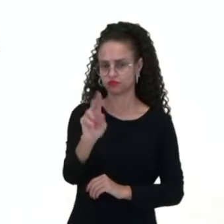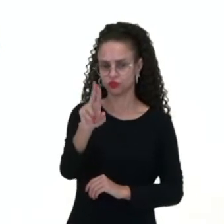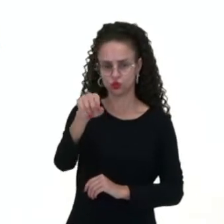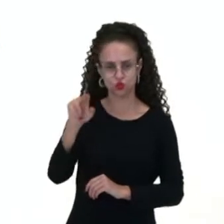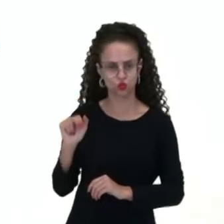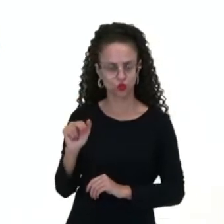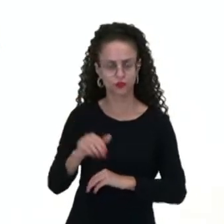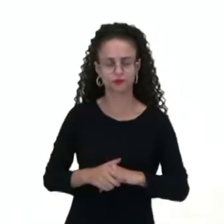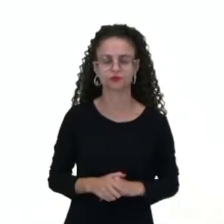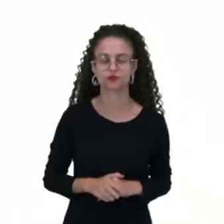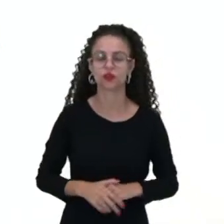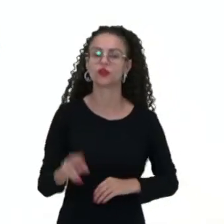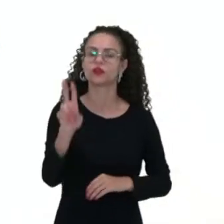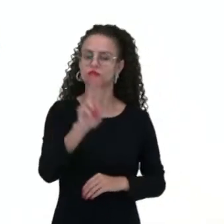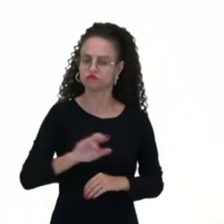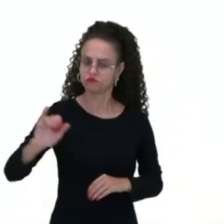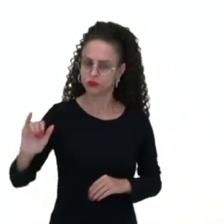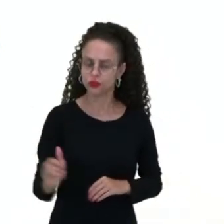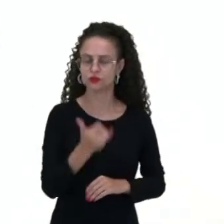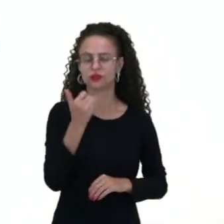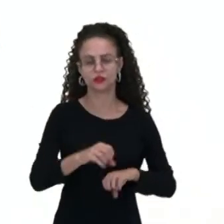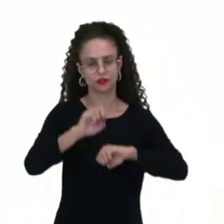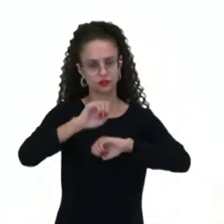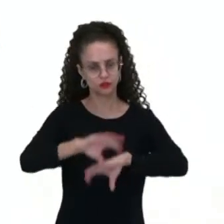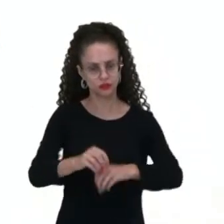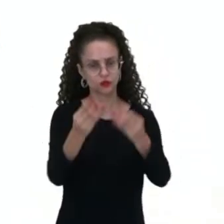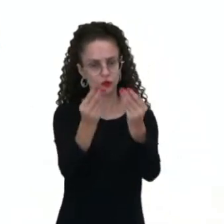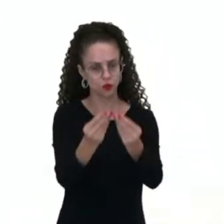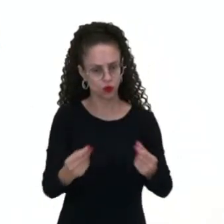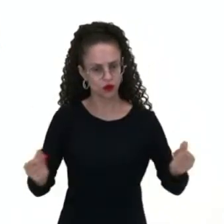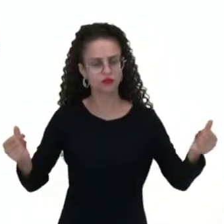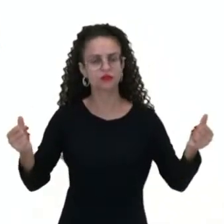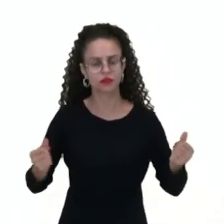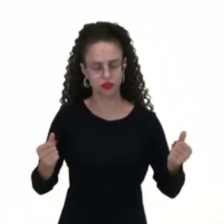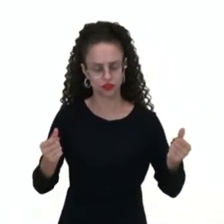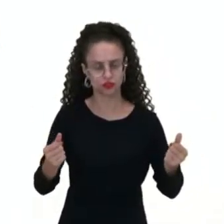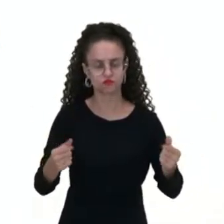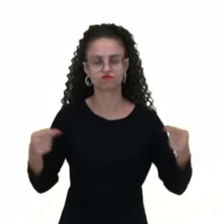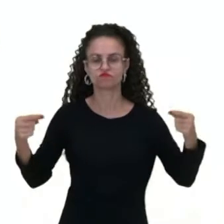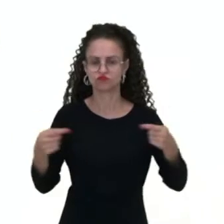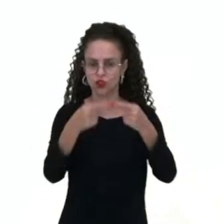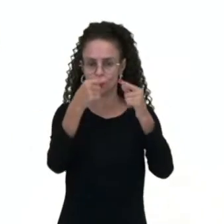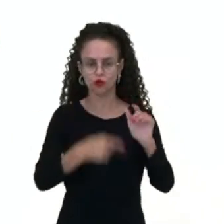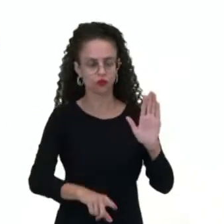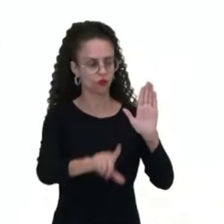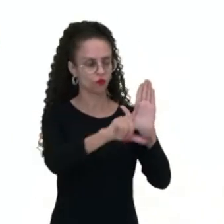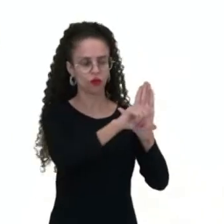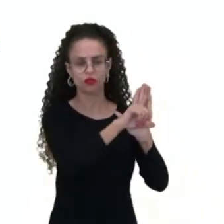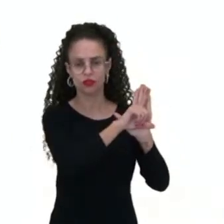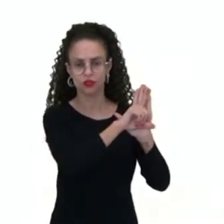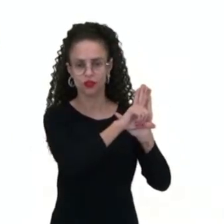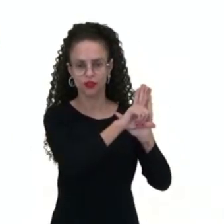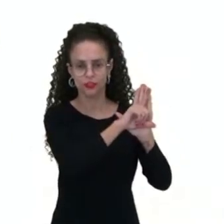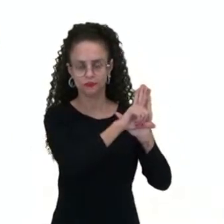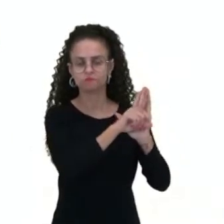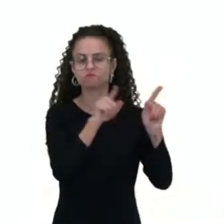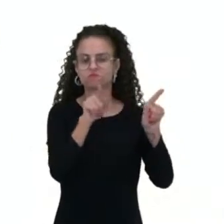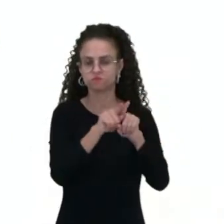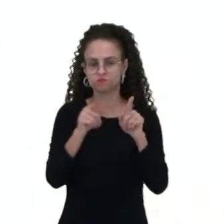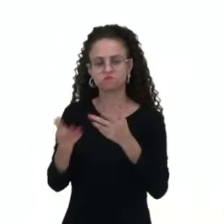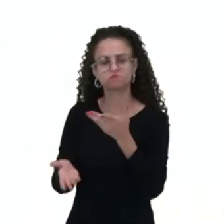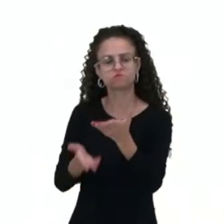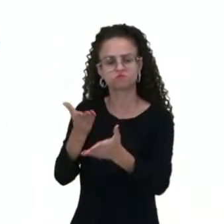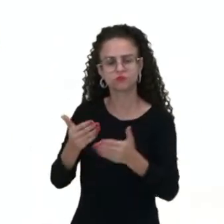Usufruir do ensino de uma educação de qualidade, de acordo com o previsto na lei, em condições de